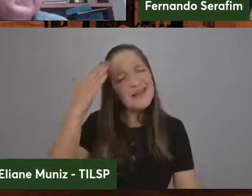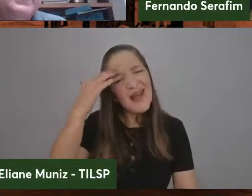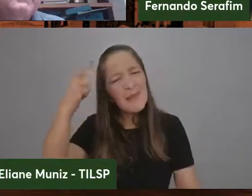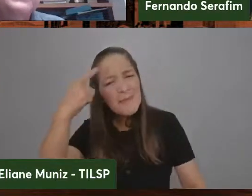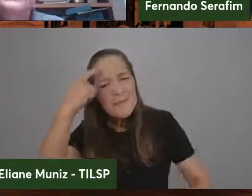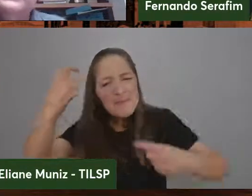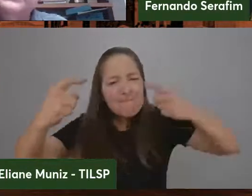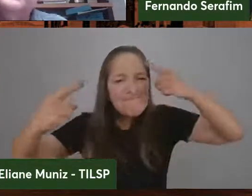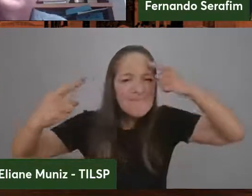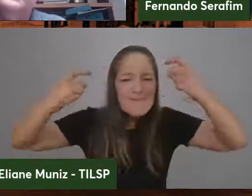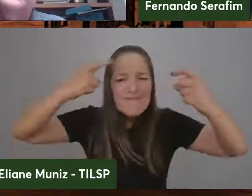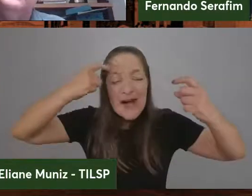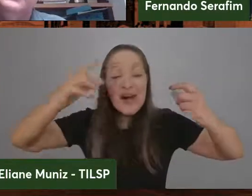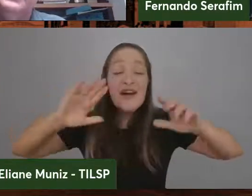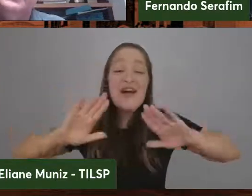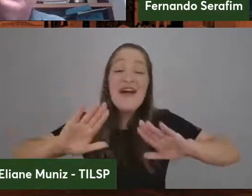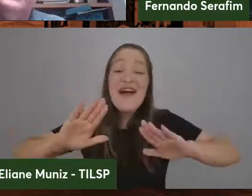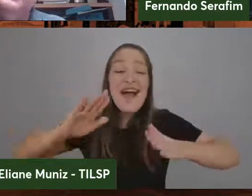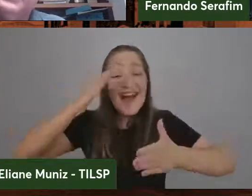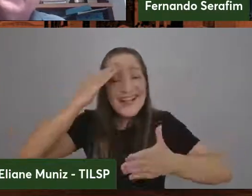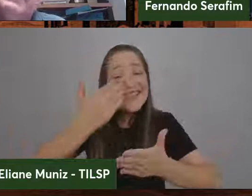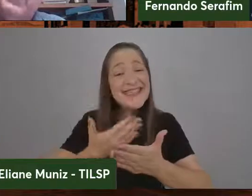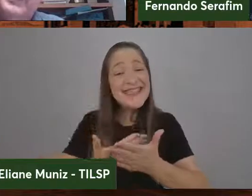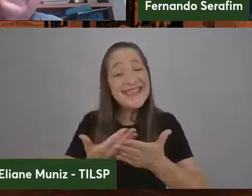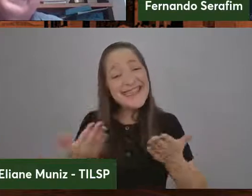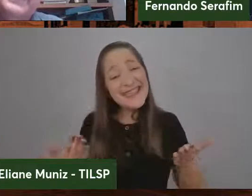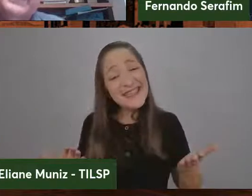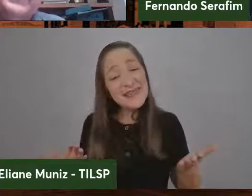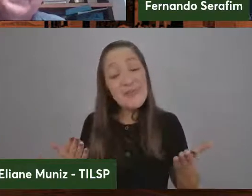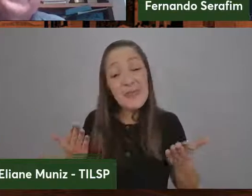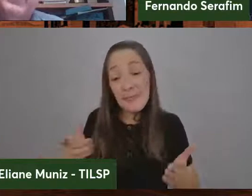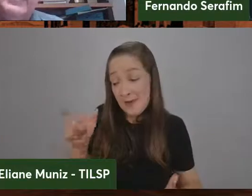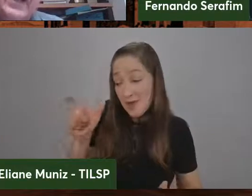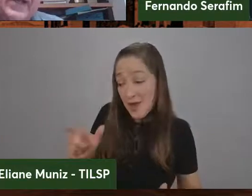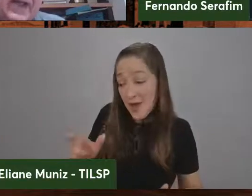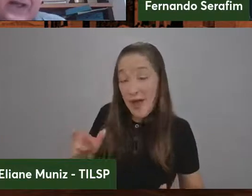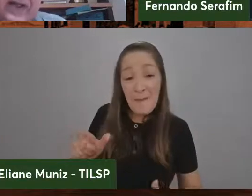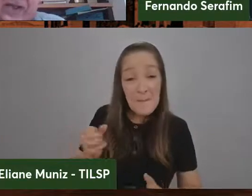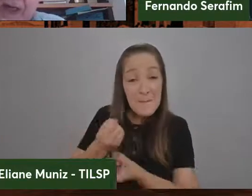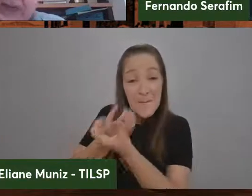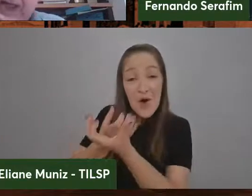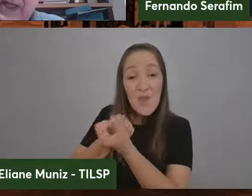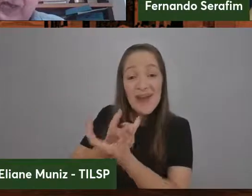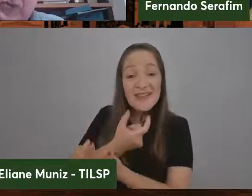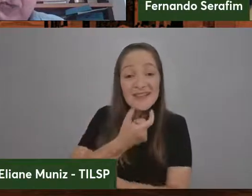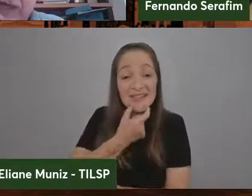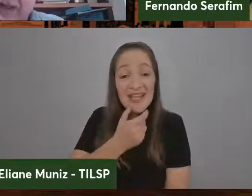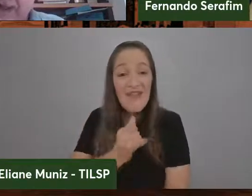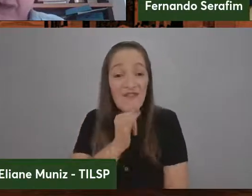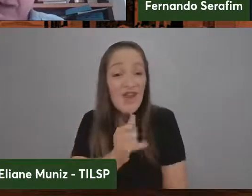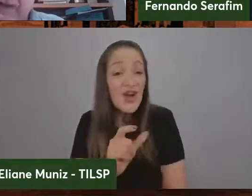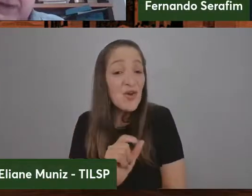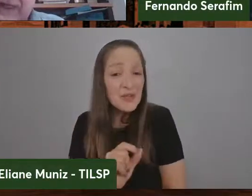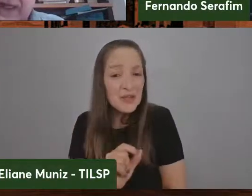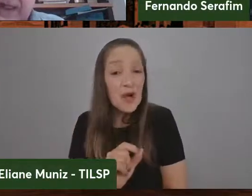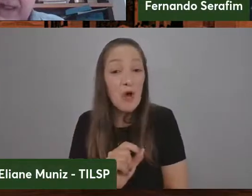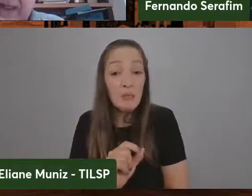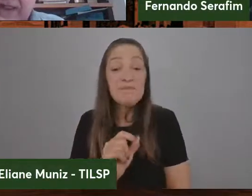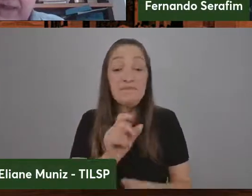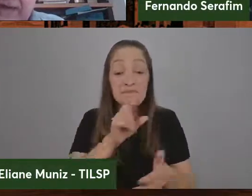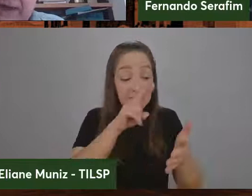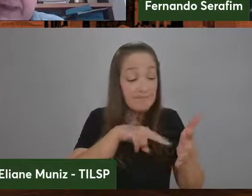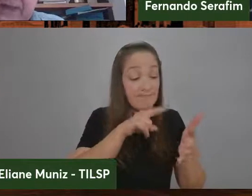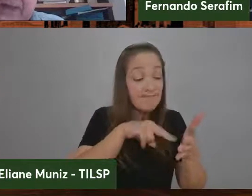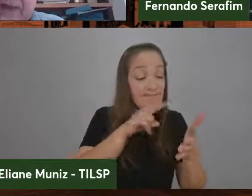Mas você acredita naquilo. Então, o que esse poeta inglês diz é: olha, durante a leitura, você tem